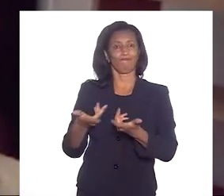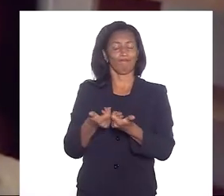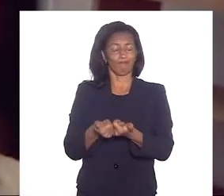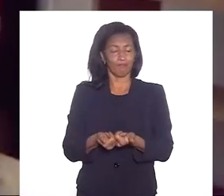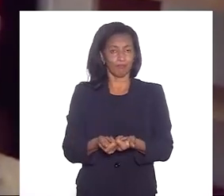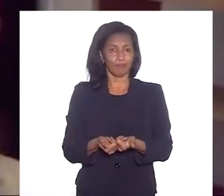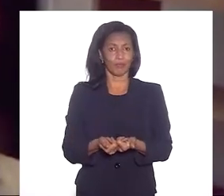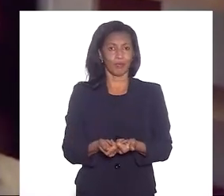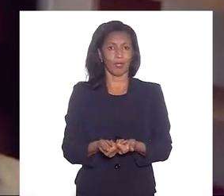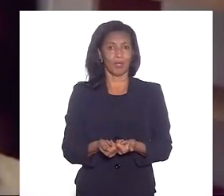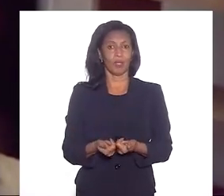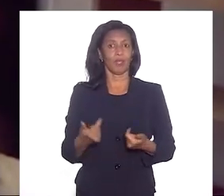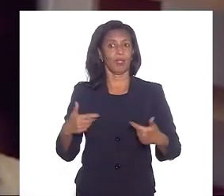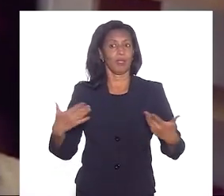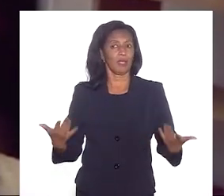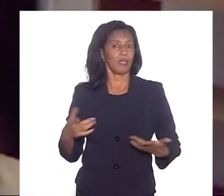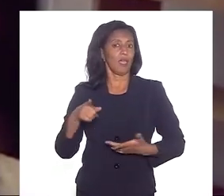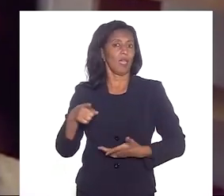ganho,